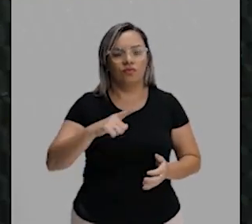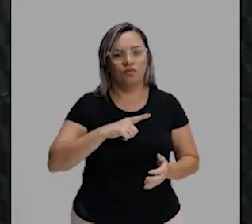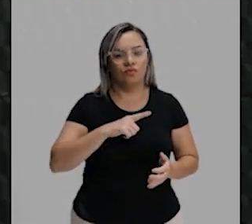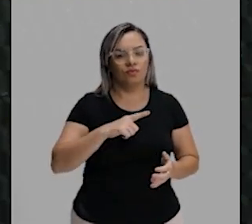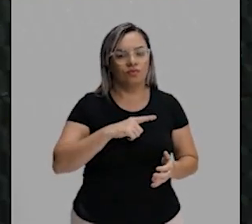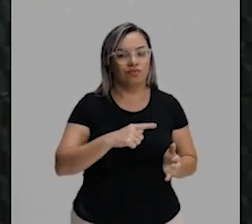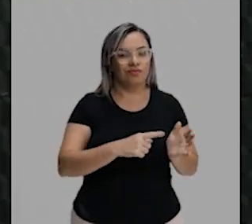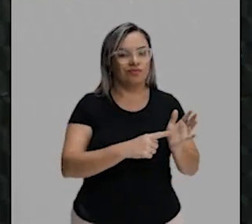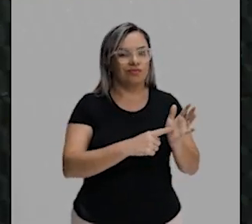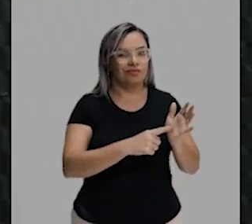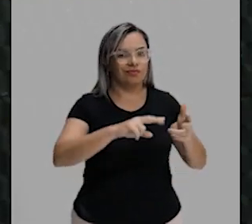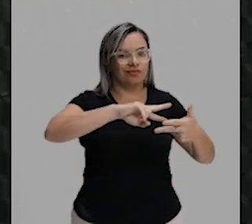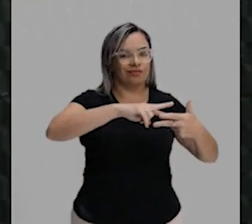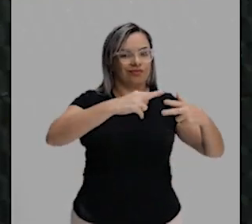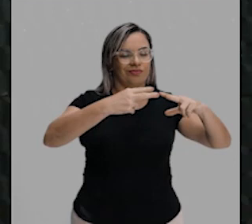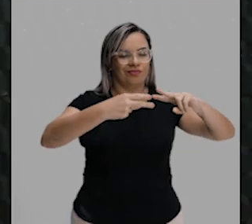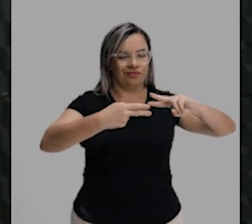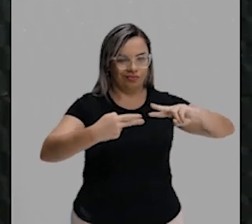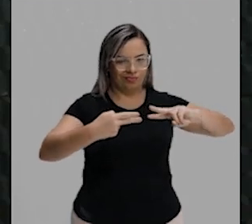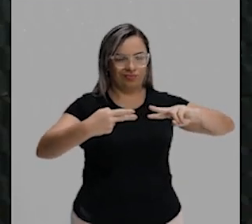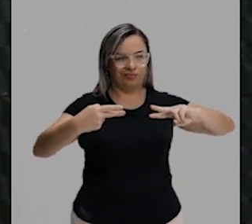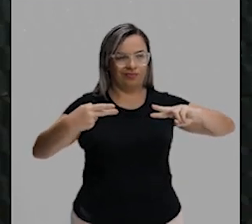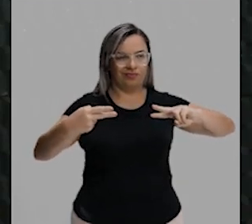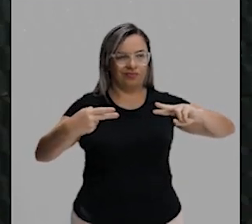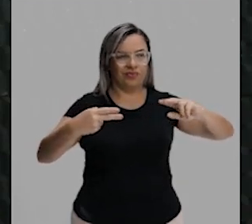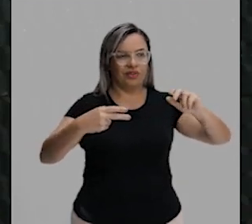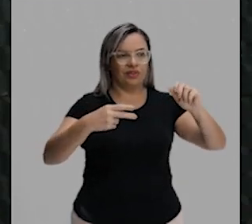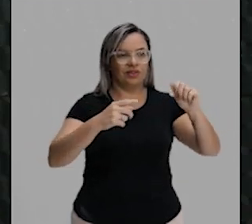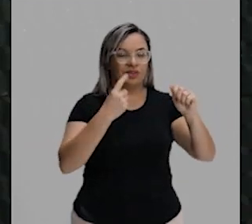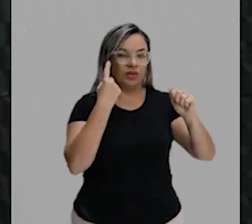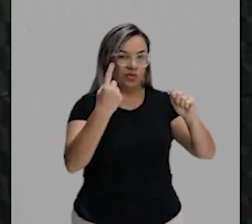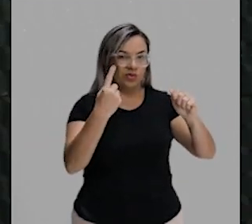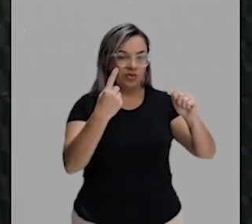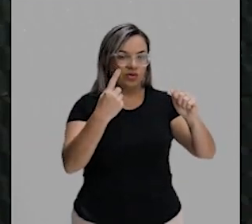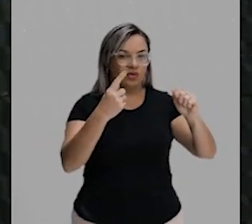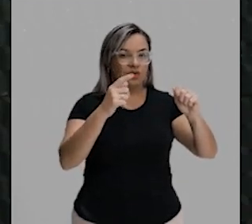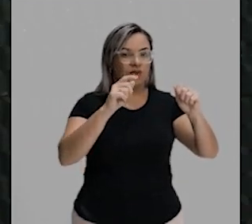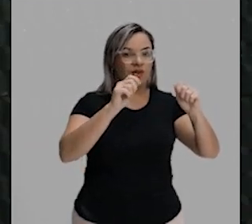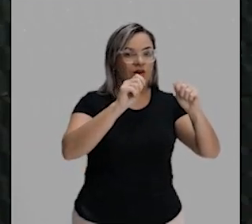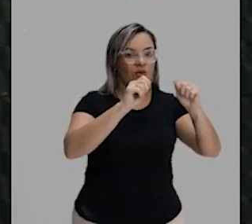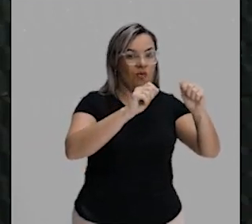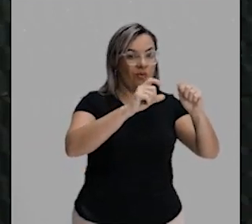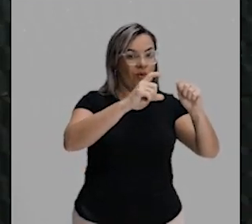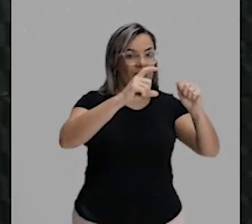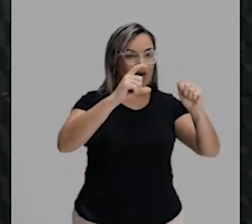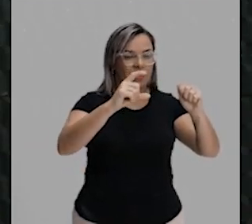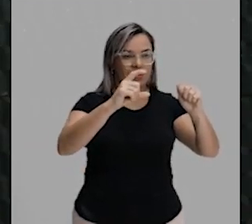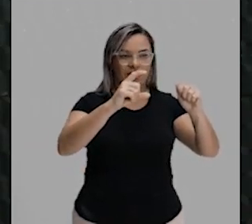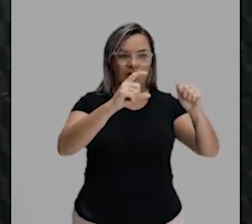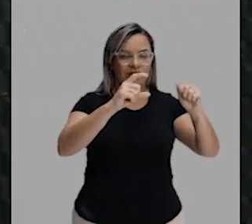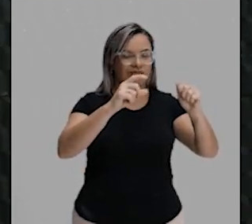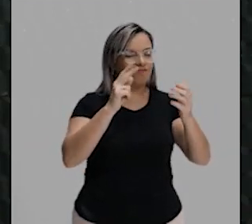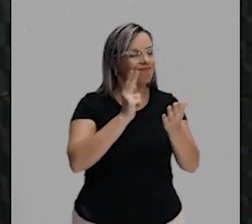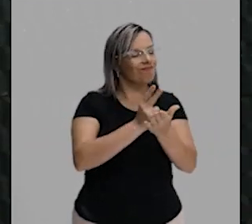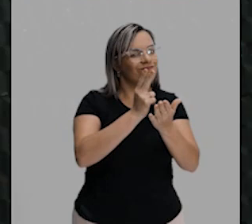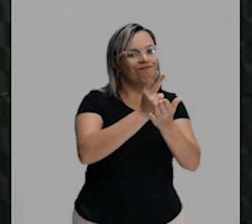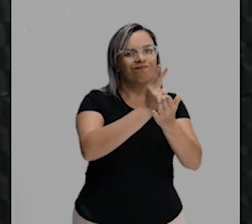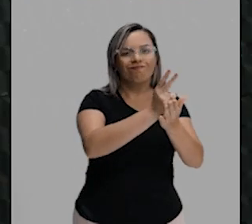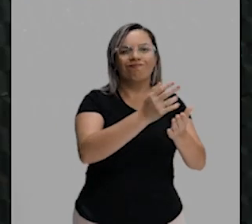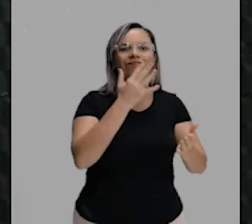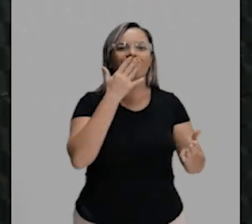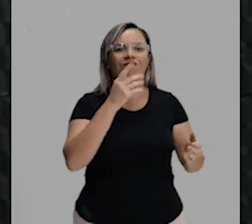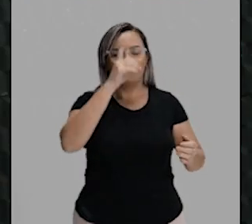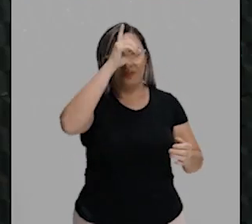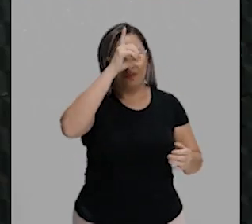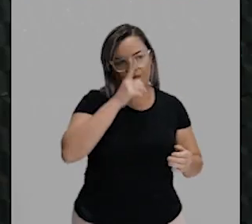menos um azão, não importa se o indivíduo for azão ou azão-azinho, ele vai ser amarelo do mesmo jeito,